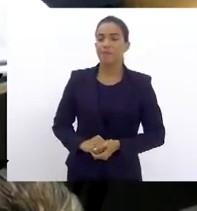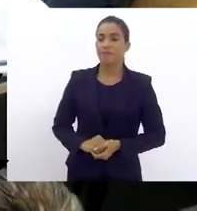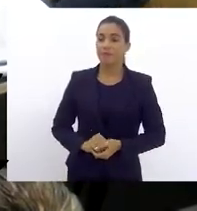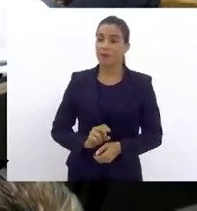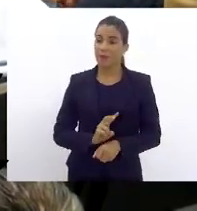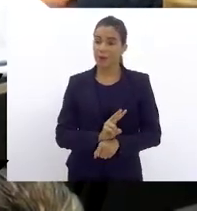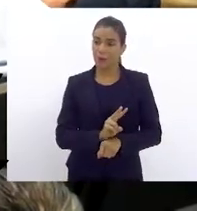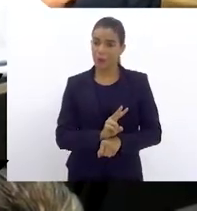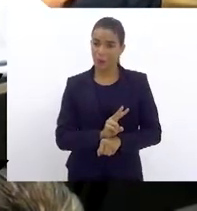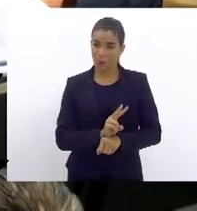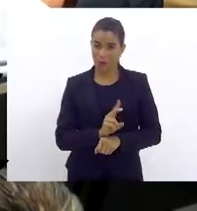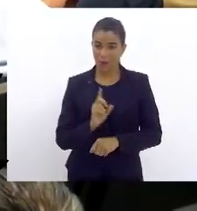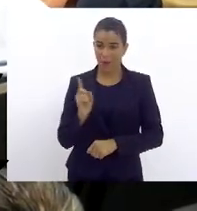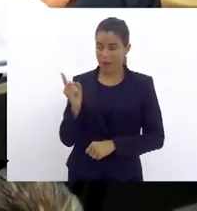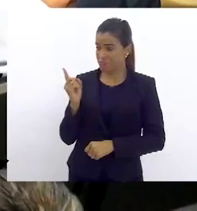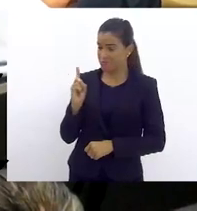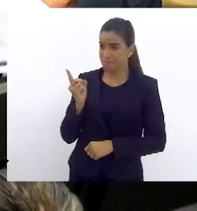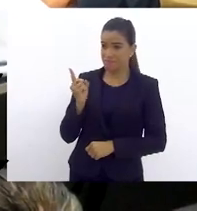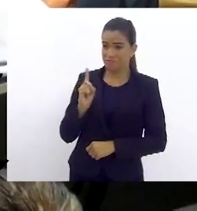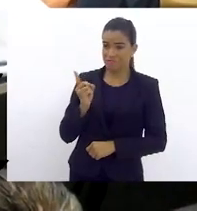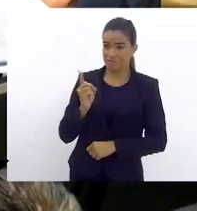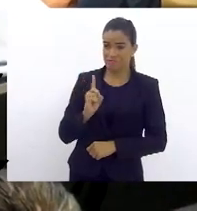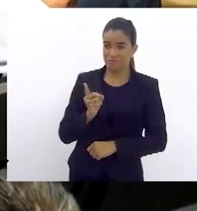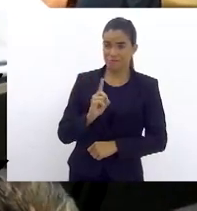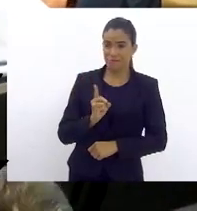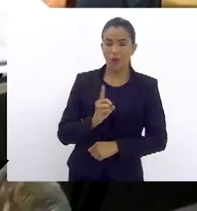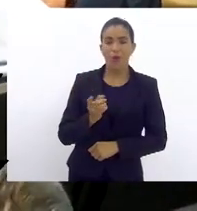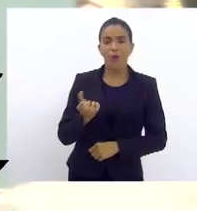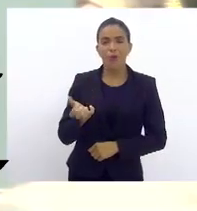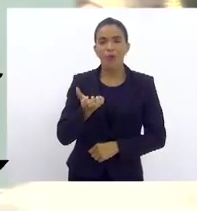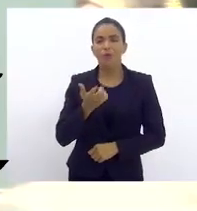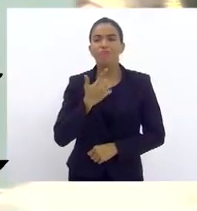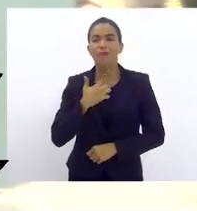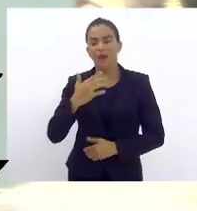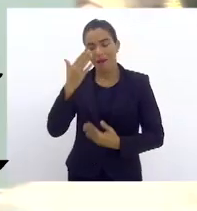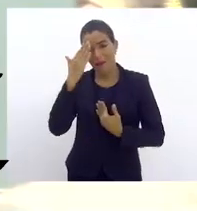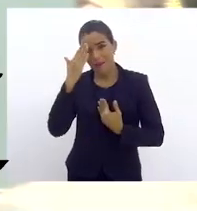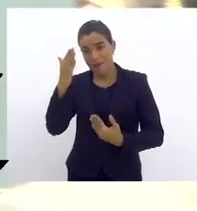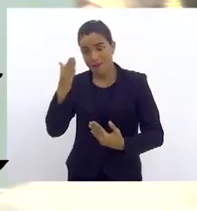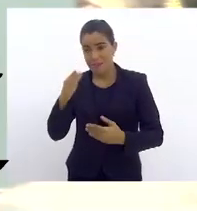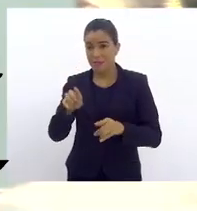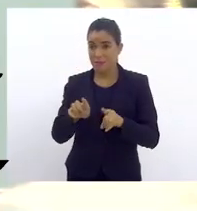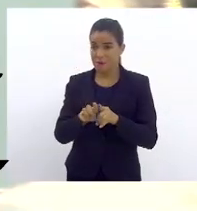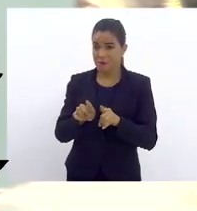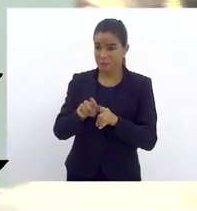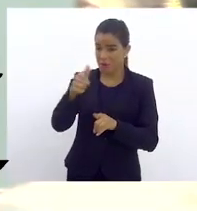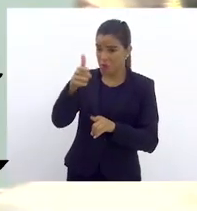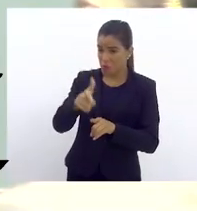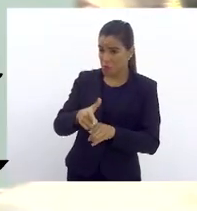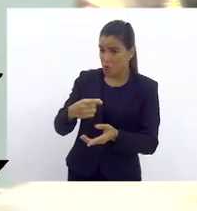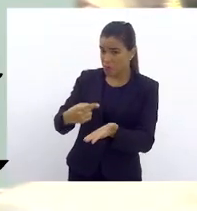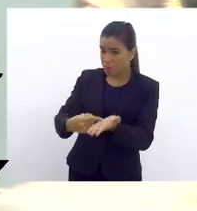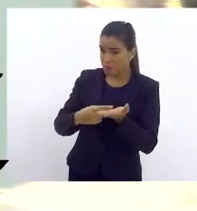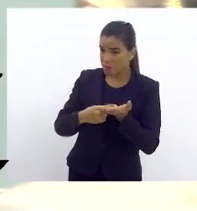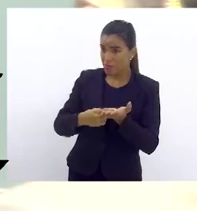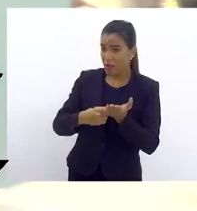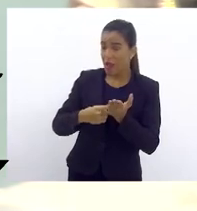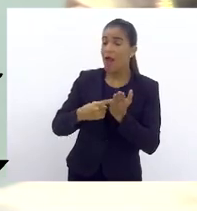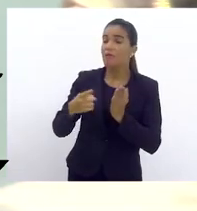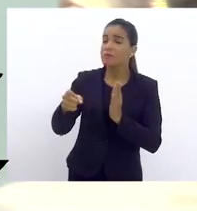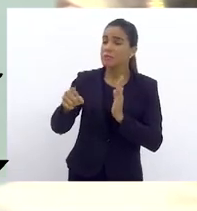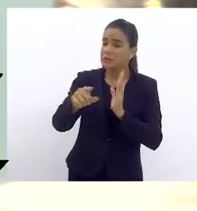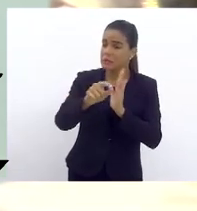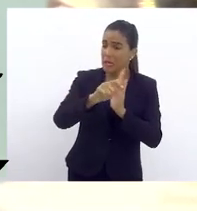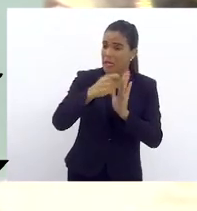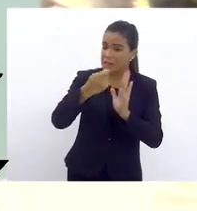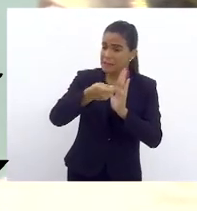tá se dirigindo ao púlpito eu quero agradecer a presença de todos reafirmar a importância de assinar essa lista de presença para que a gente